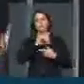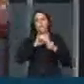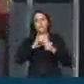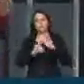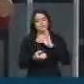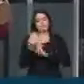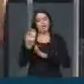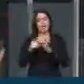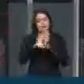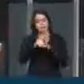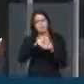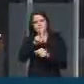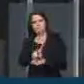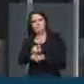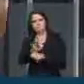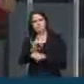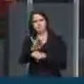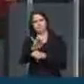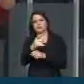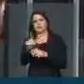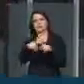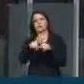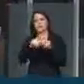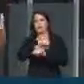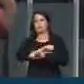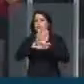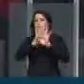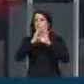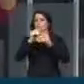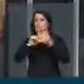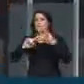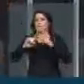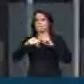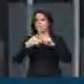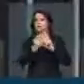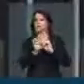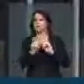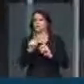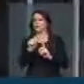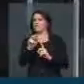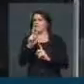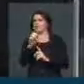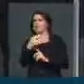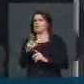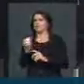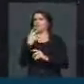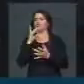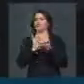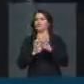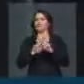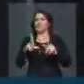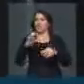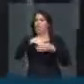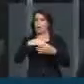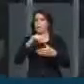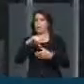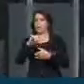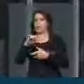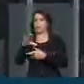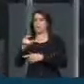competências de fiscalização e de transparência e de nova governança para esse que é um monopólio privado